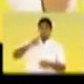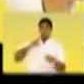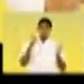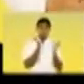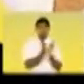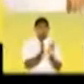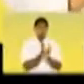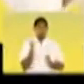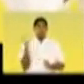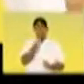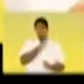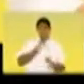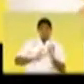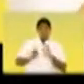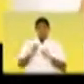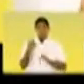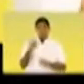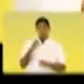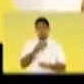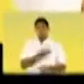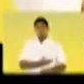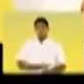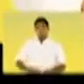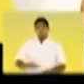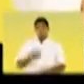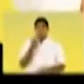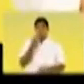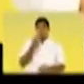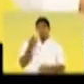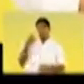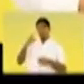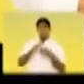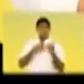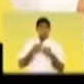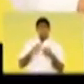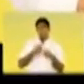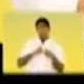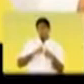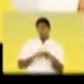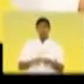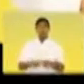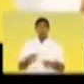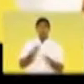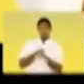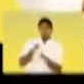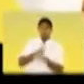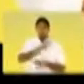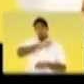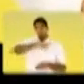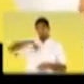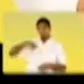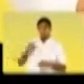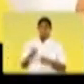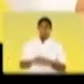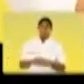ou outra entidade sobre maus-tratos falta de alimentação ou qualquer outro fato que baseia a